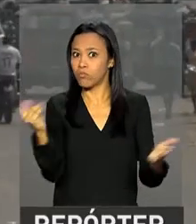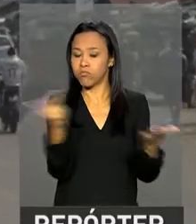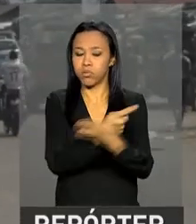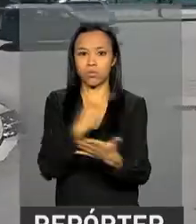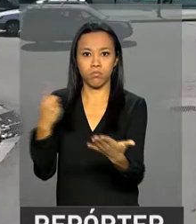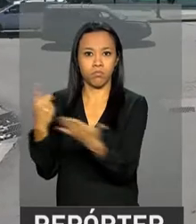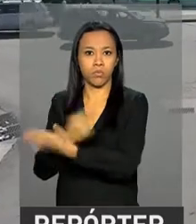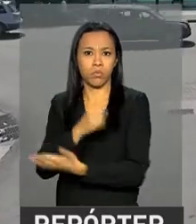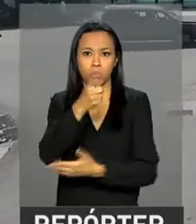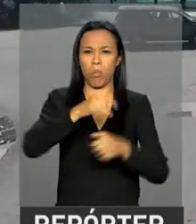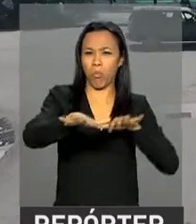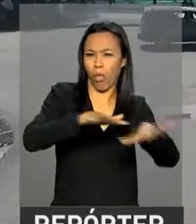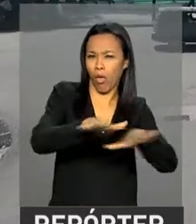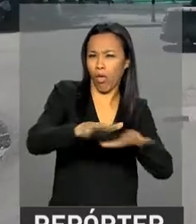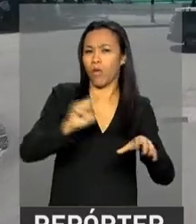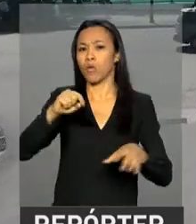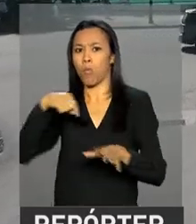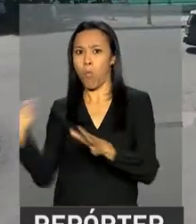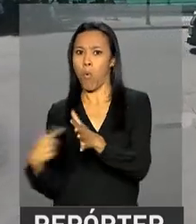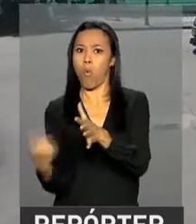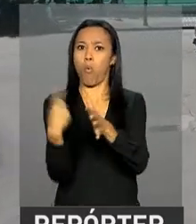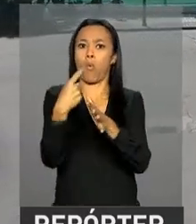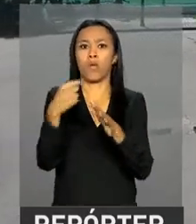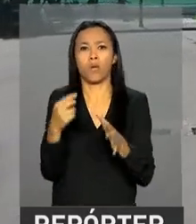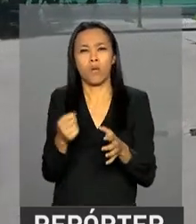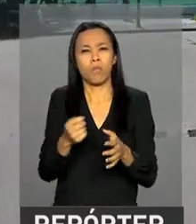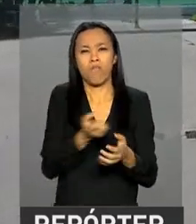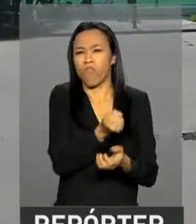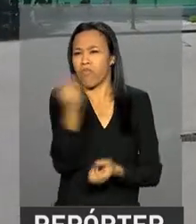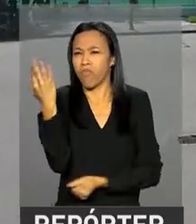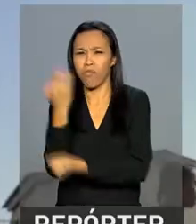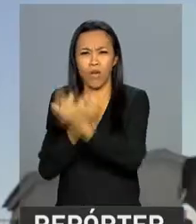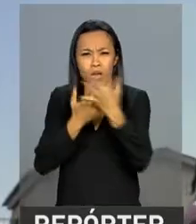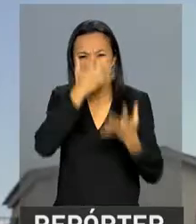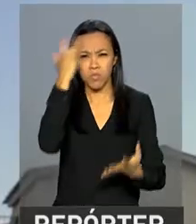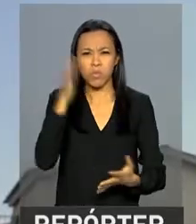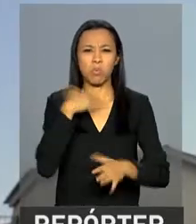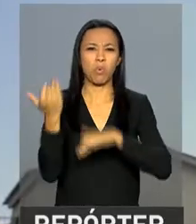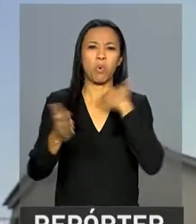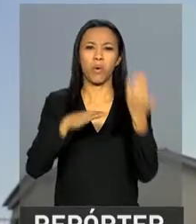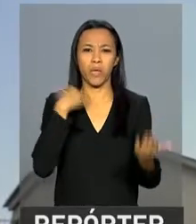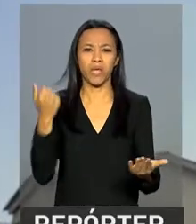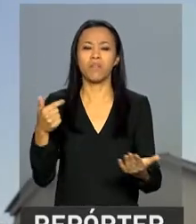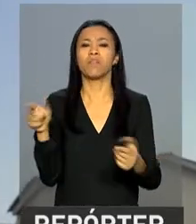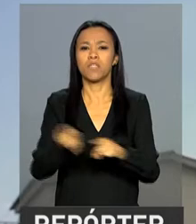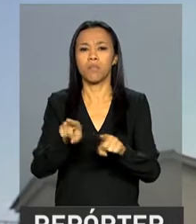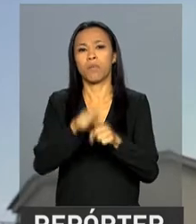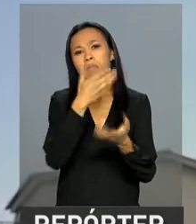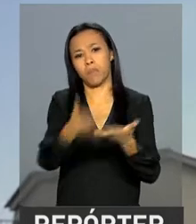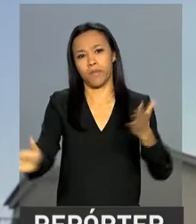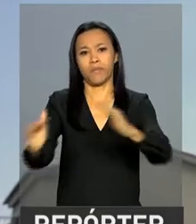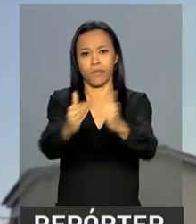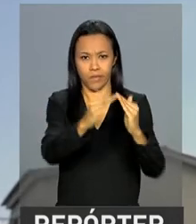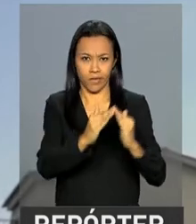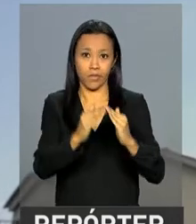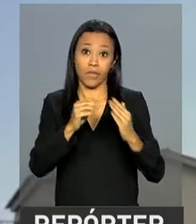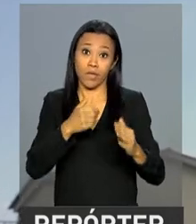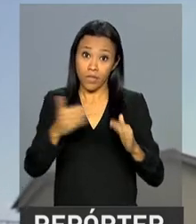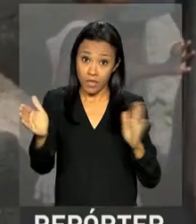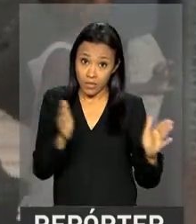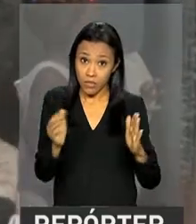naturais, um terremoto e um furacão, que deixaram milhares de mortos e milhões de desabrigados. Nesses 13